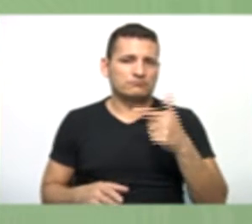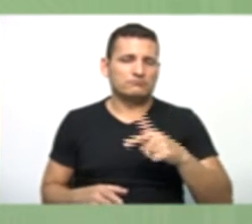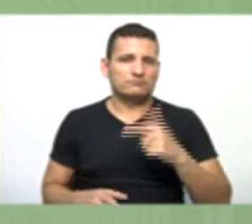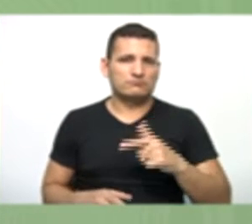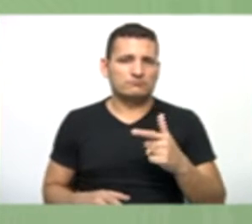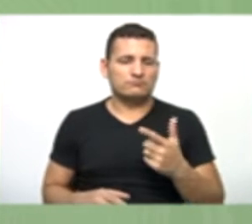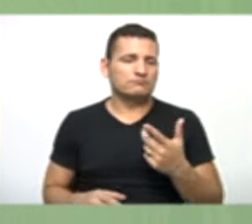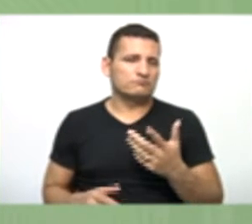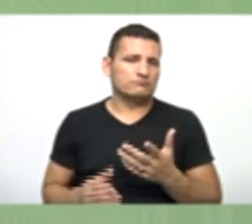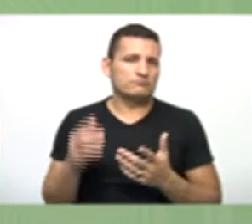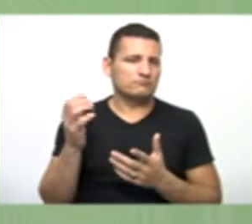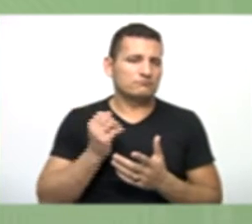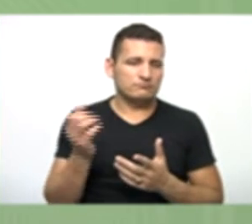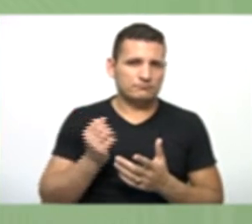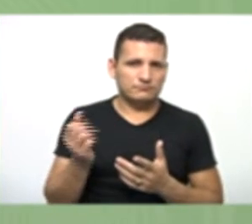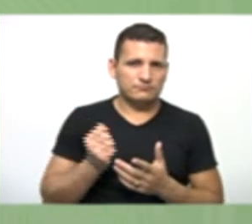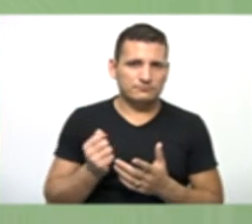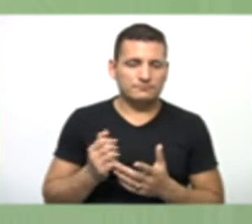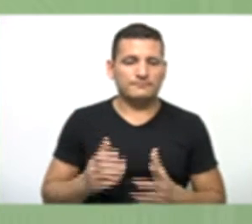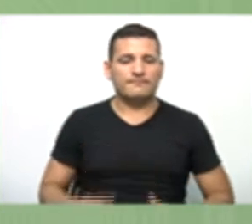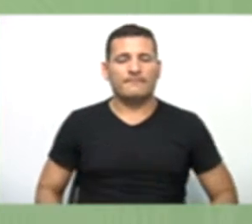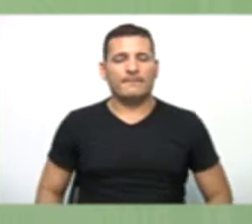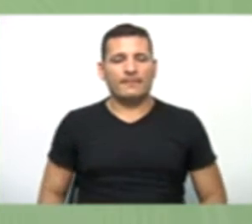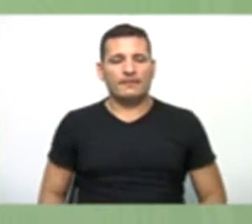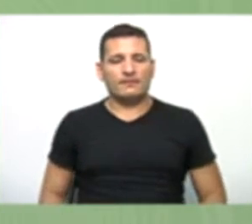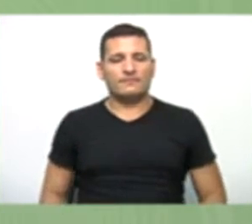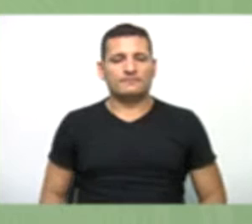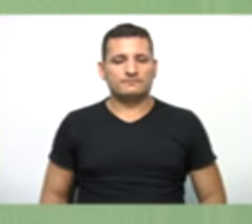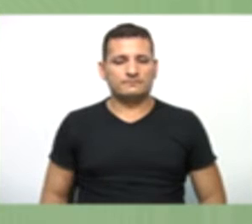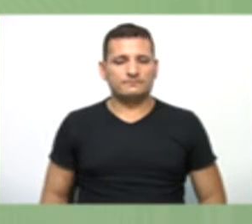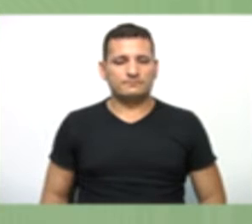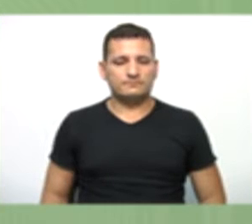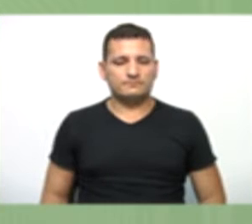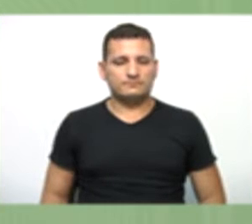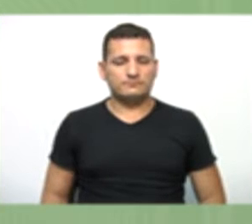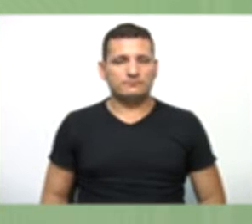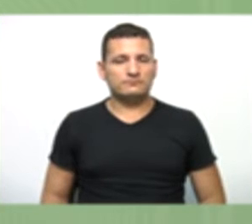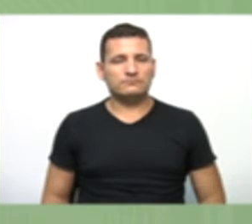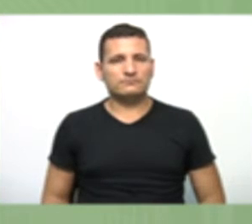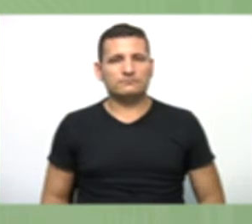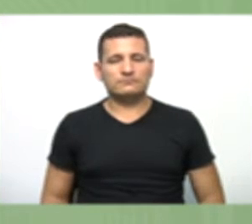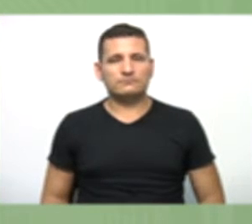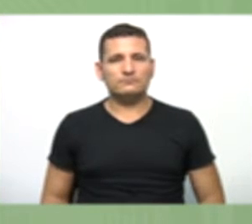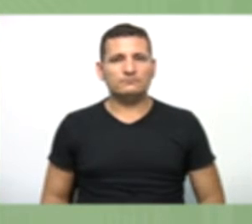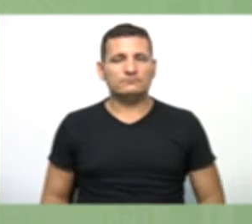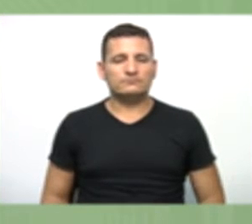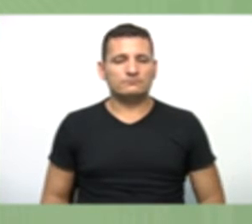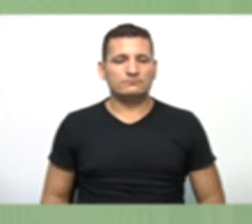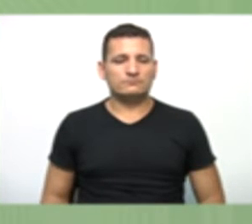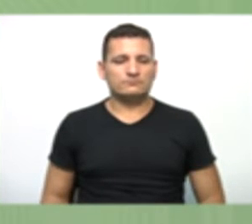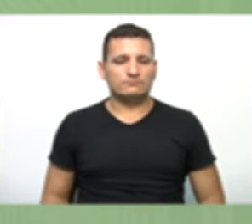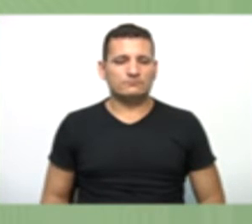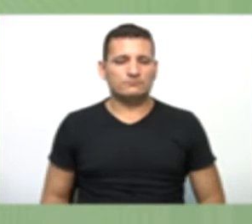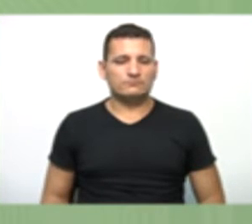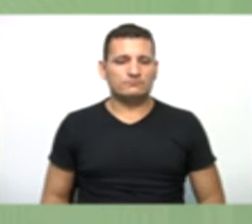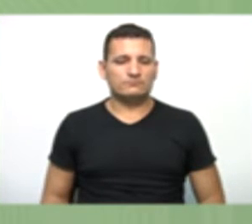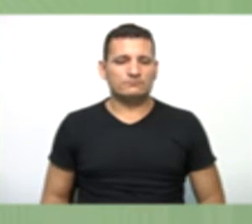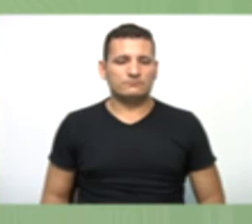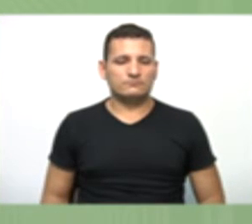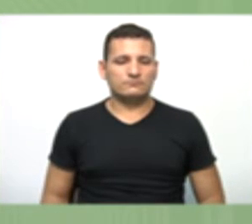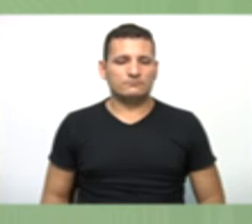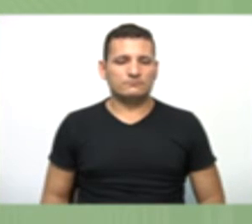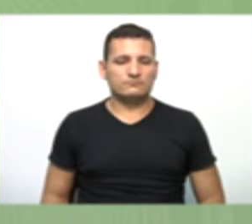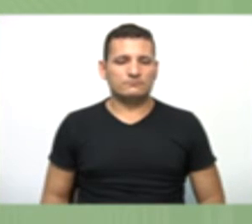teus dividendos a receber. A não ser que se pare de utilizar aquele serviço. Exatamente. Quanto